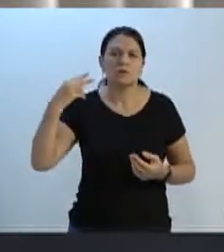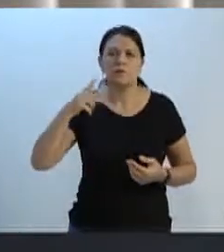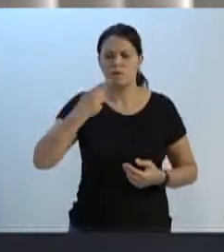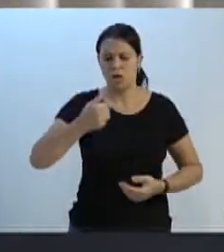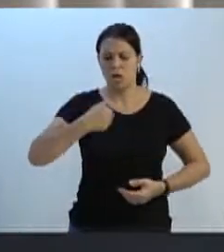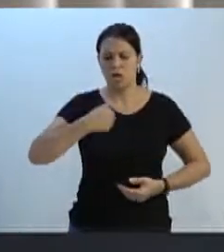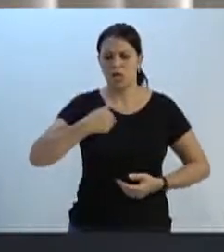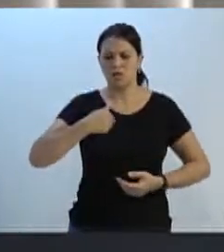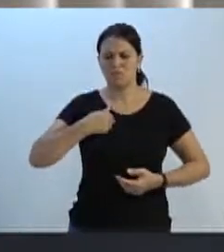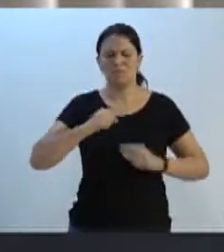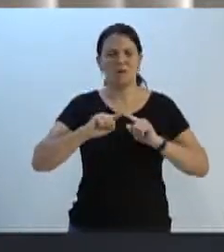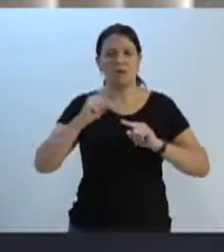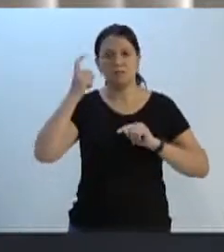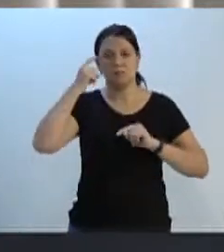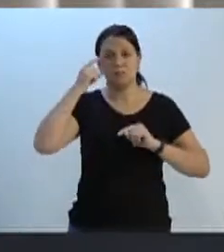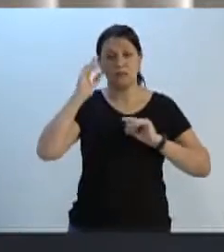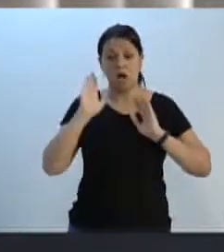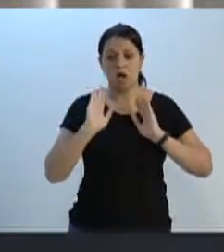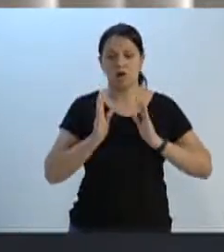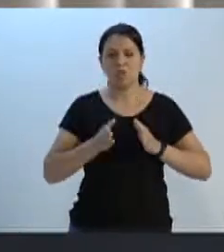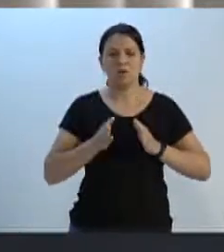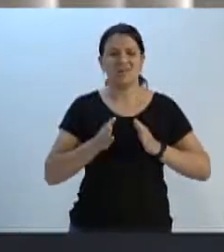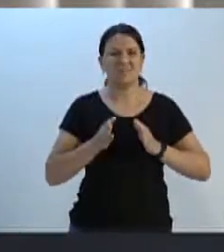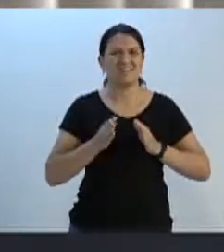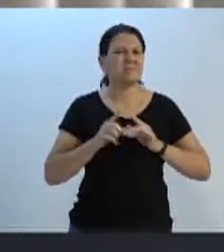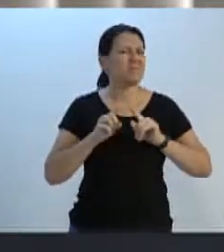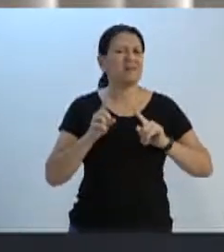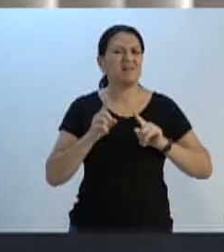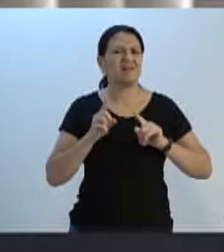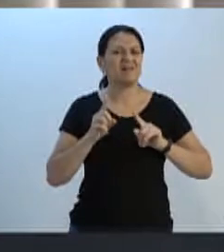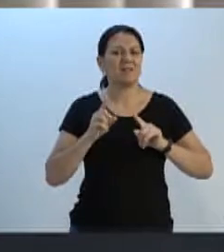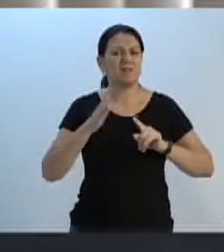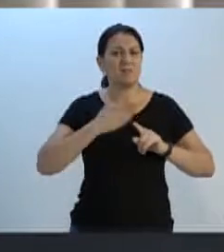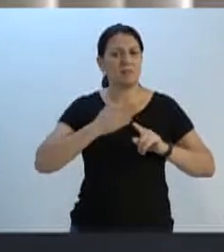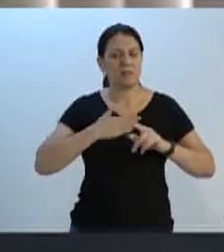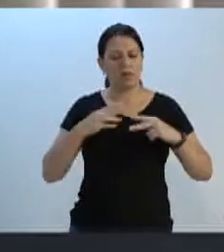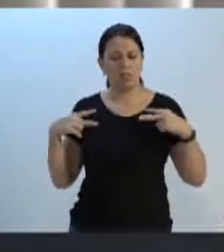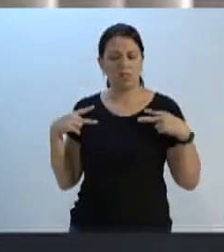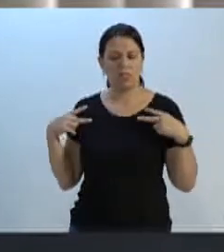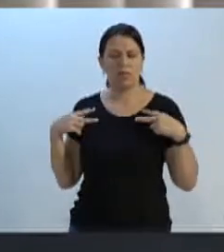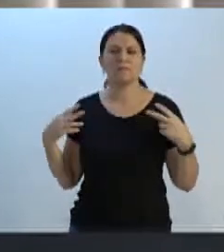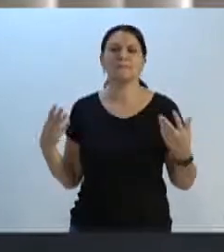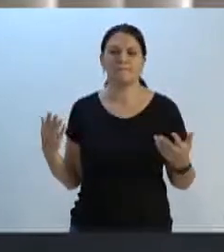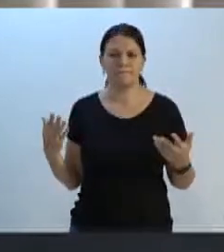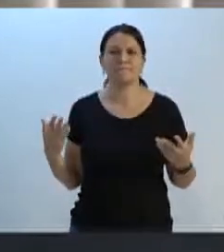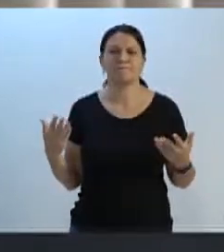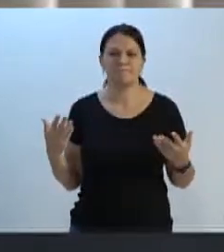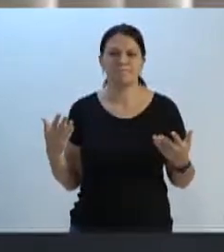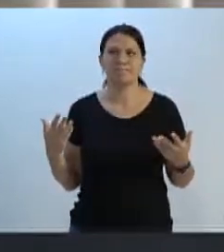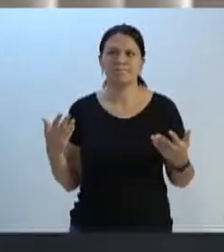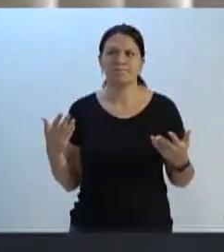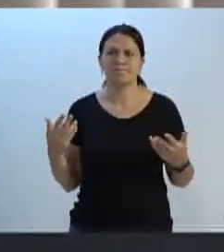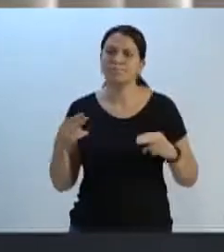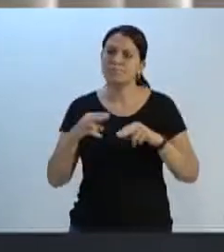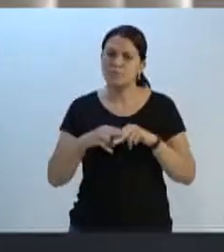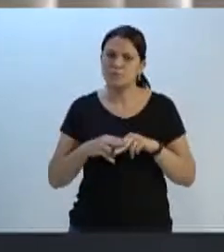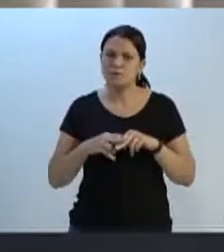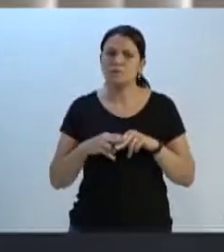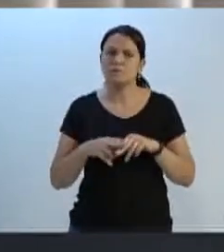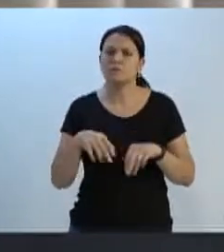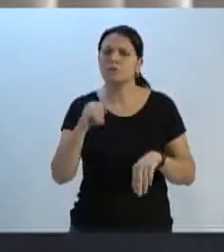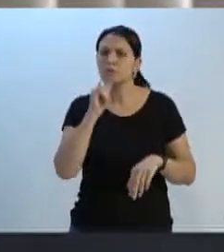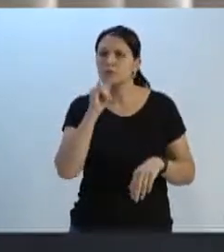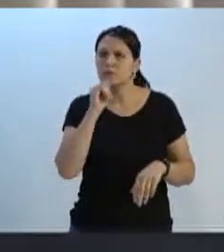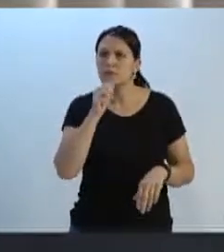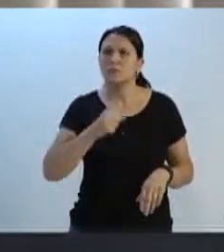políticos hoje pensam só no hoje, quando não pensam só no seu próprio umbigo. Então, que fique esse grande exemplo de